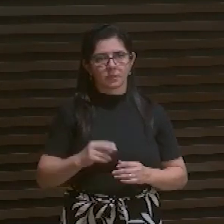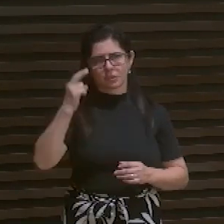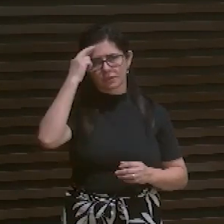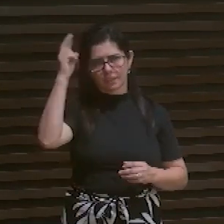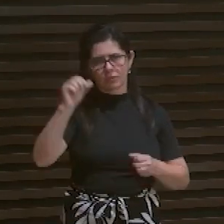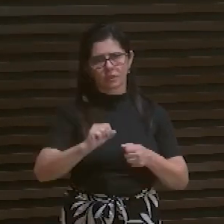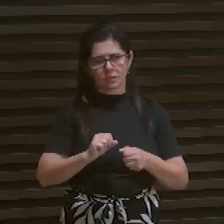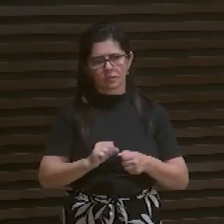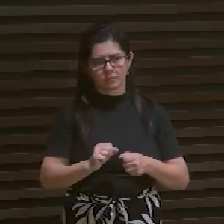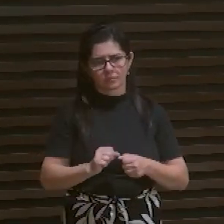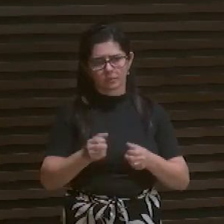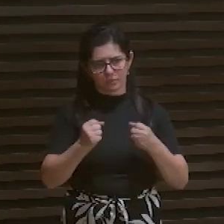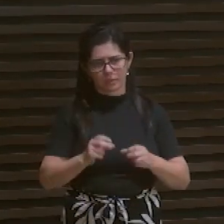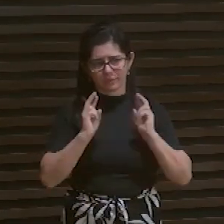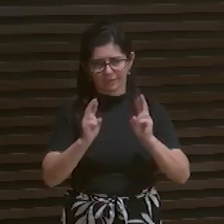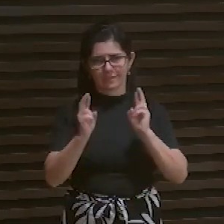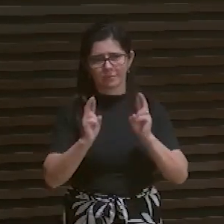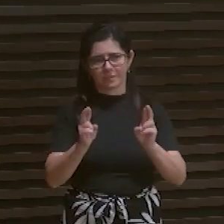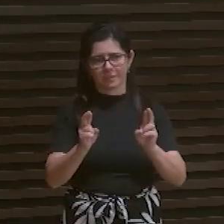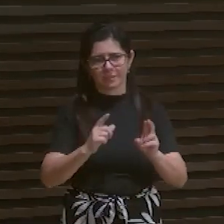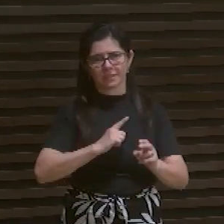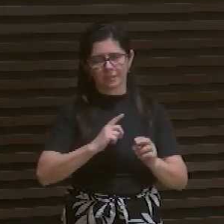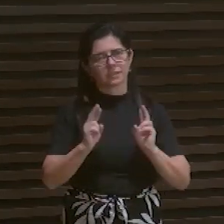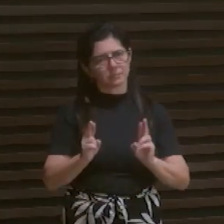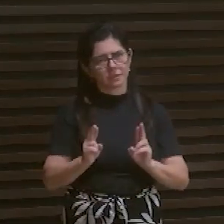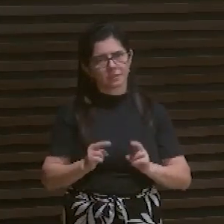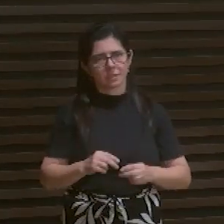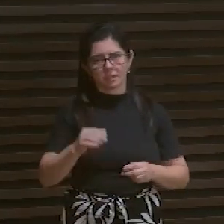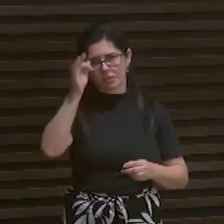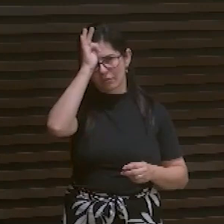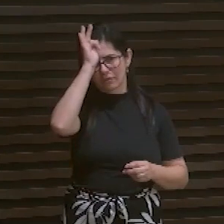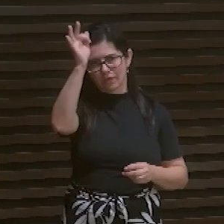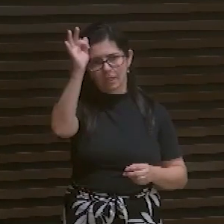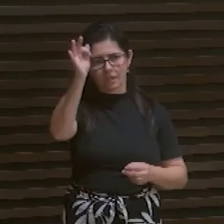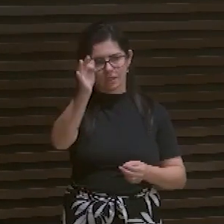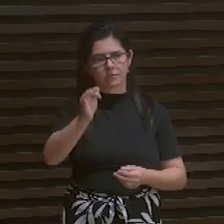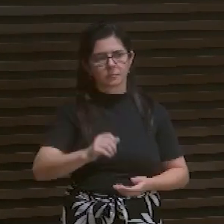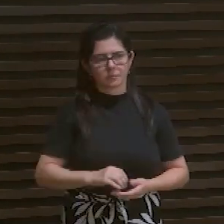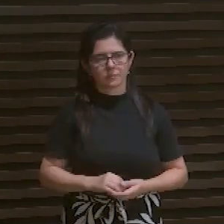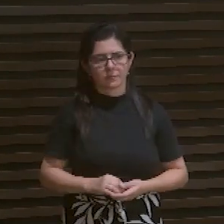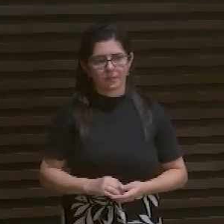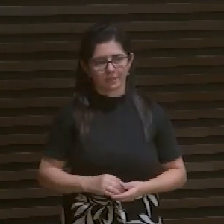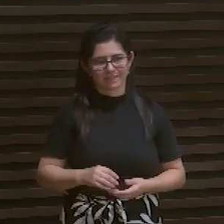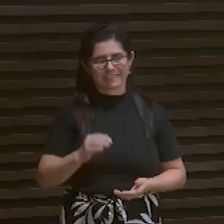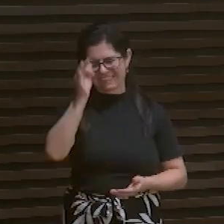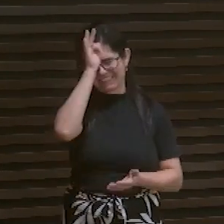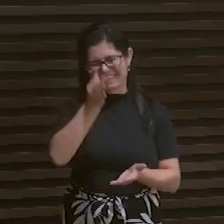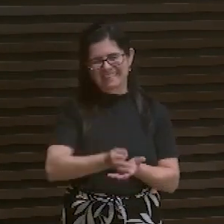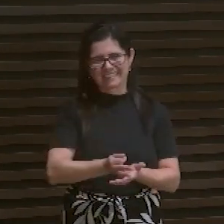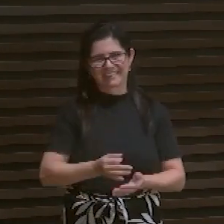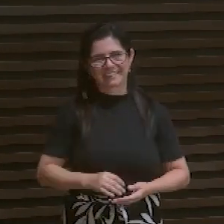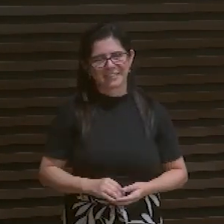nisso. Se é o Senhor que faz, nós podemos ter fé nisso. Porque se dependesse de homens, meus irmãos, seria uma loucura isso aqui.